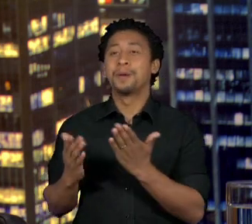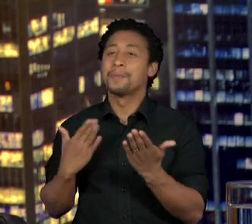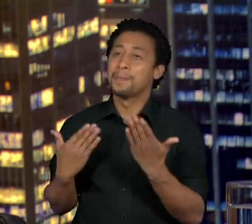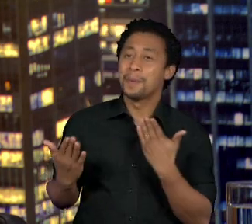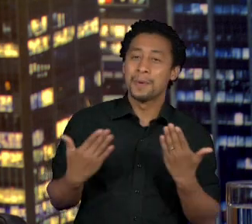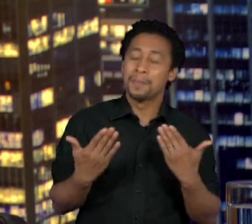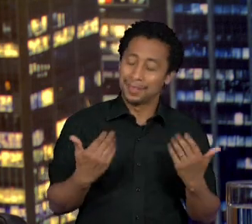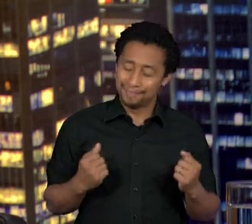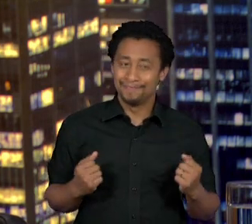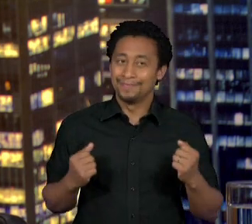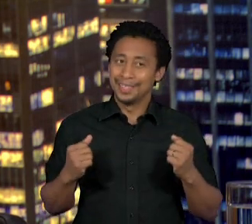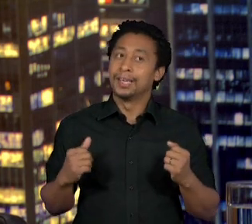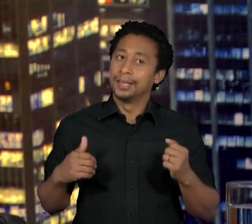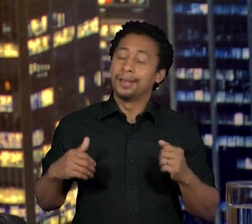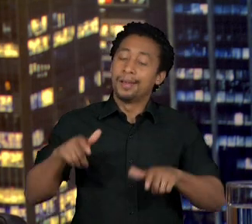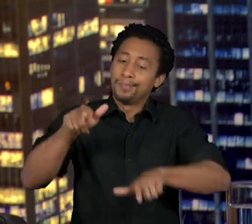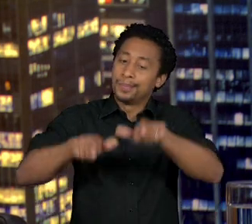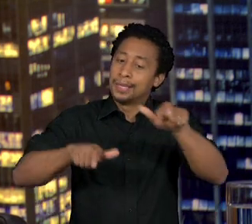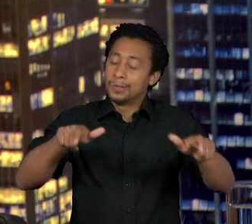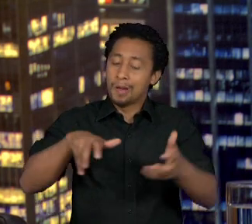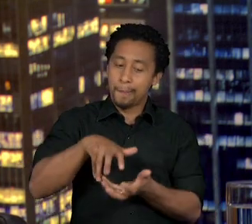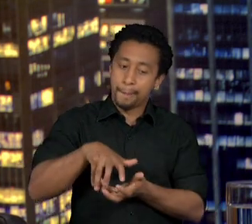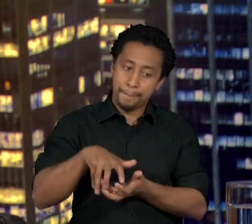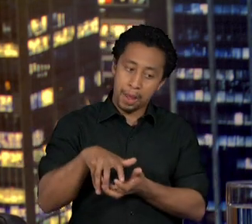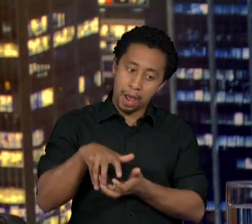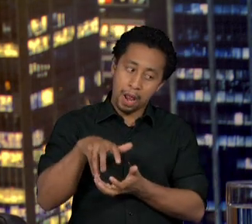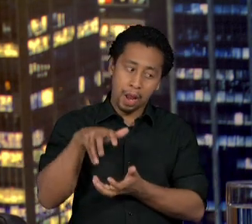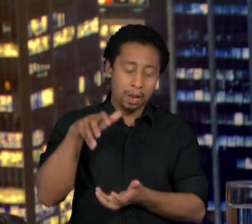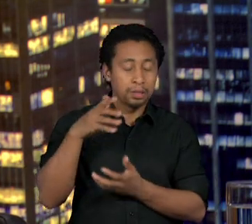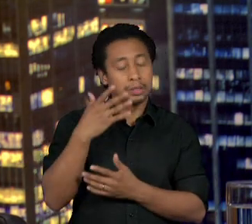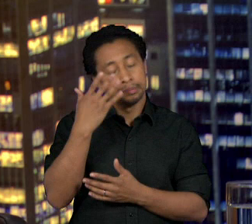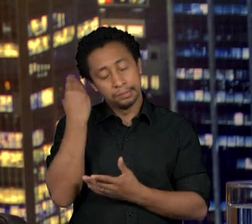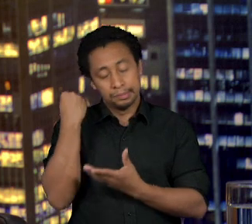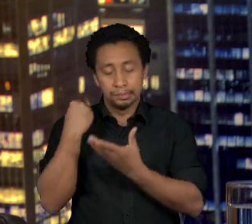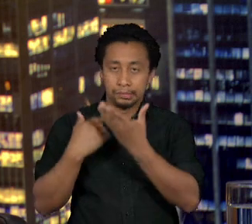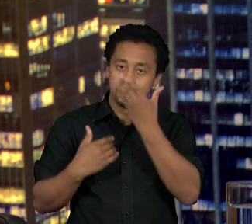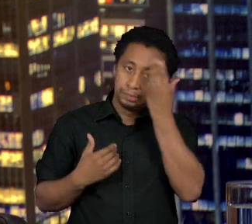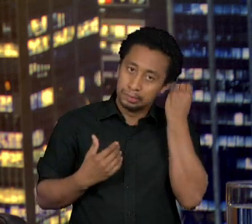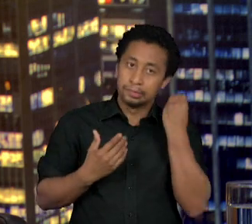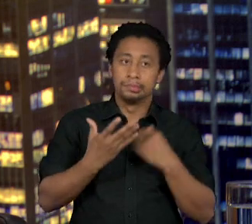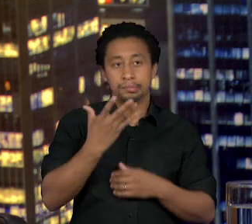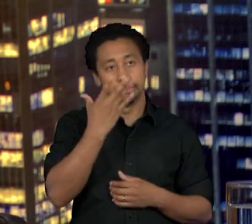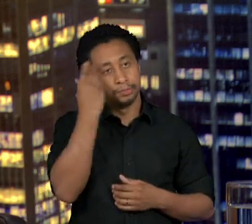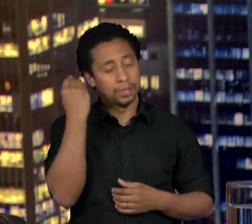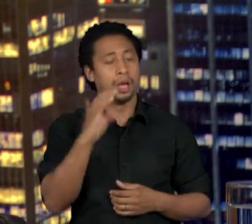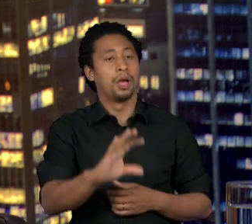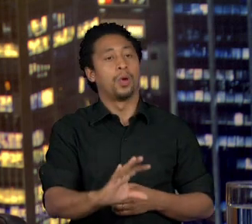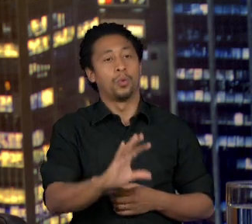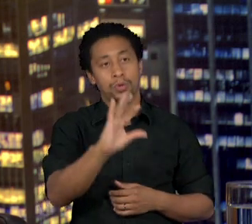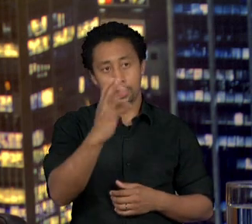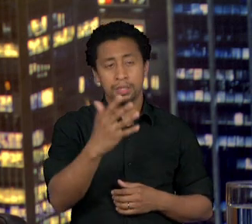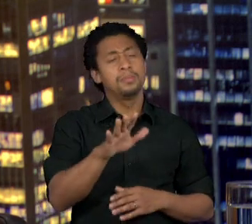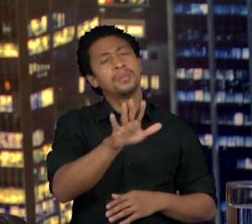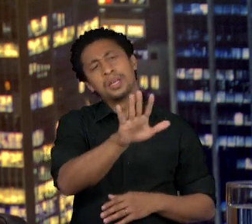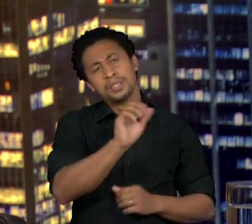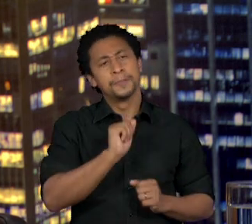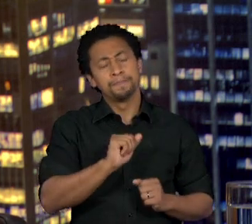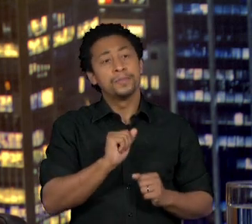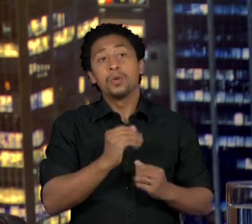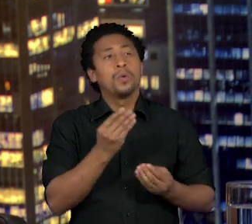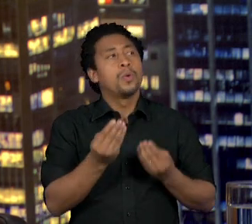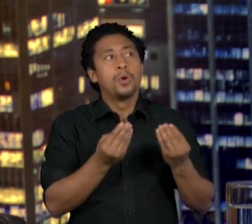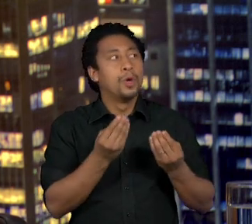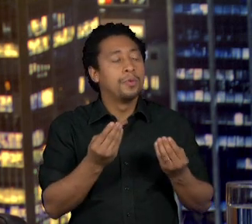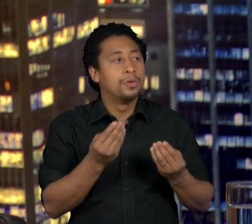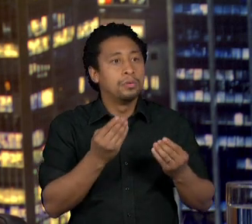parte do processo de envelhecimento, essa perda da memória, essa mudança, mas quando não? Quando é motivo de